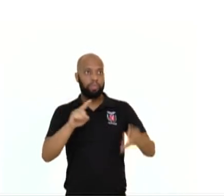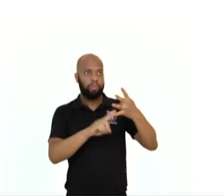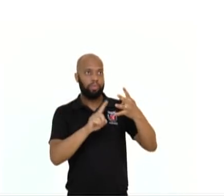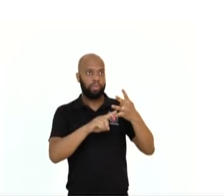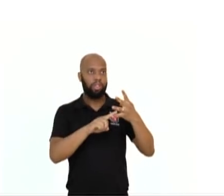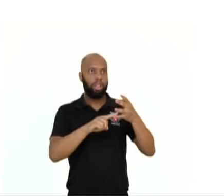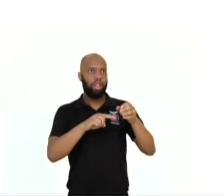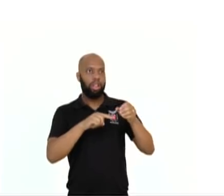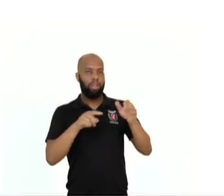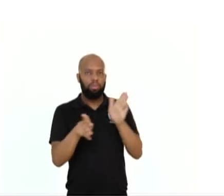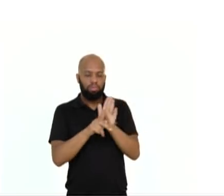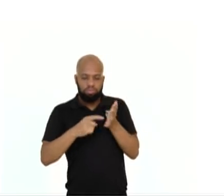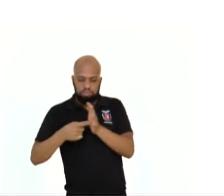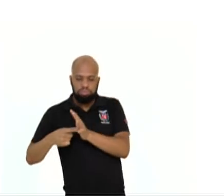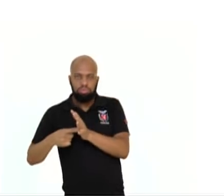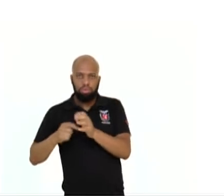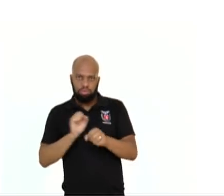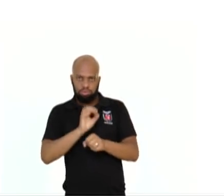vento.